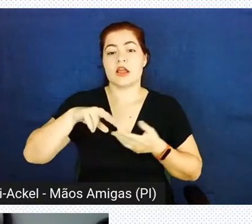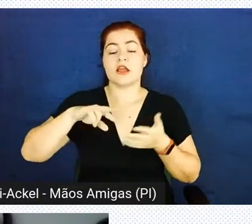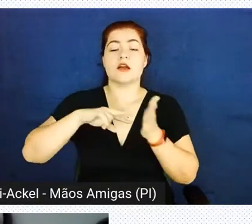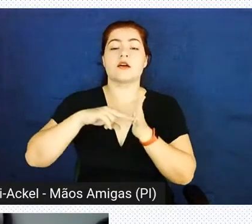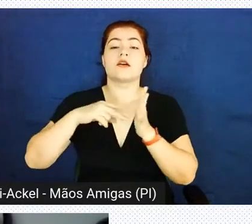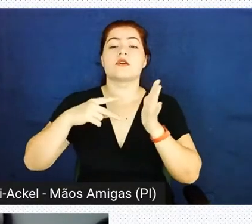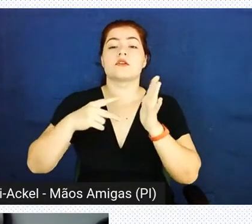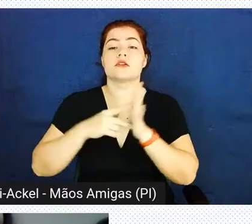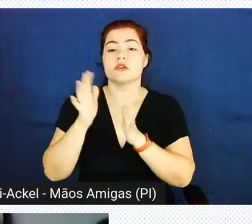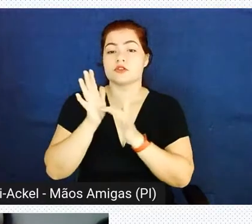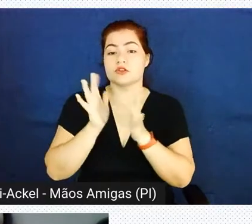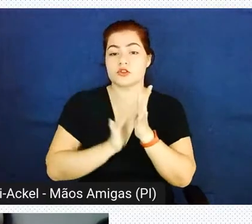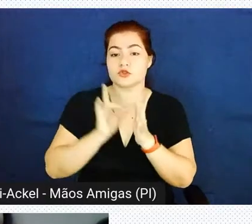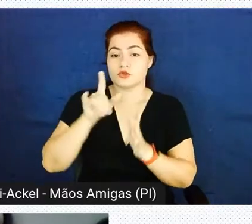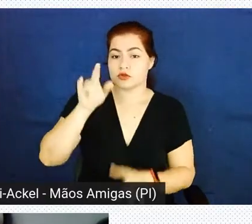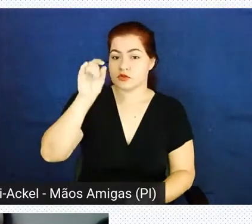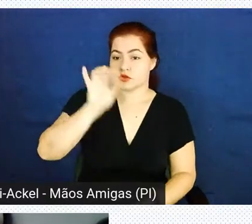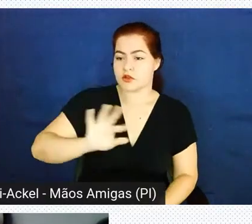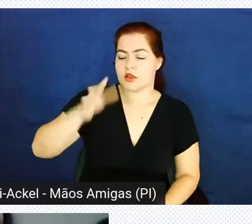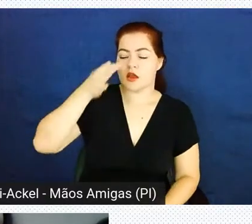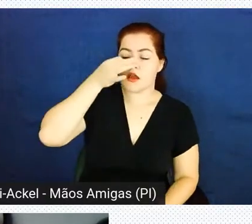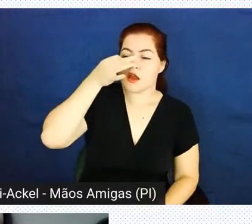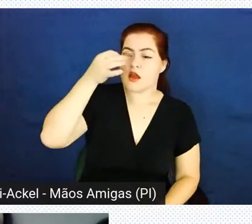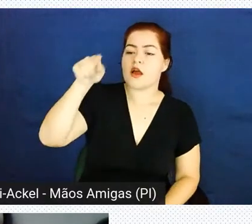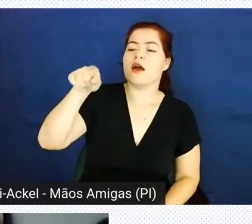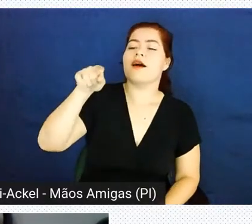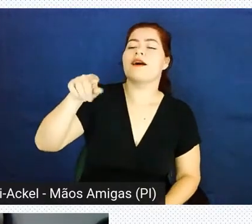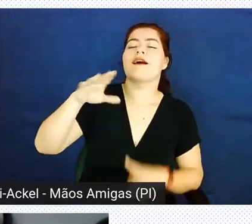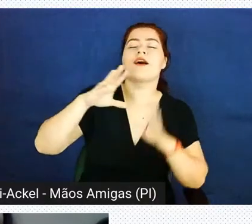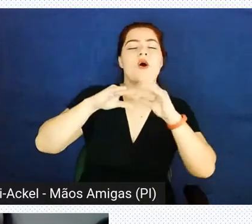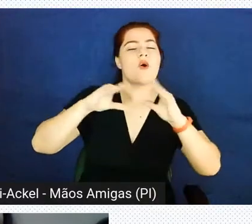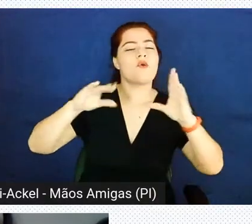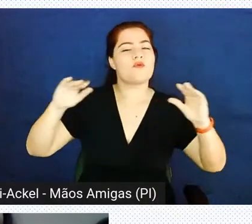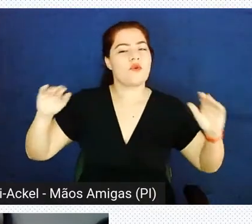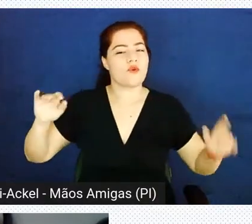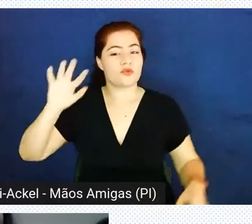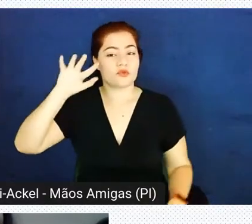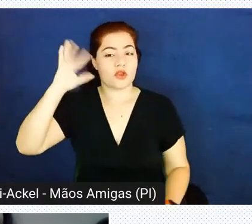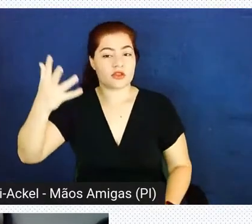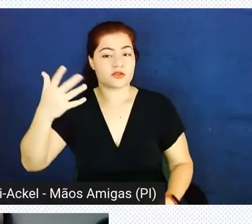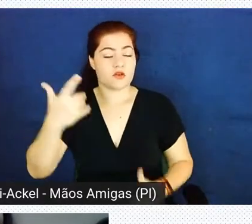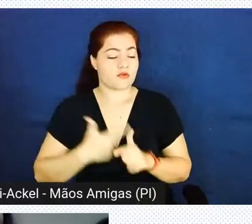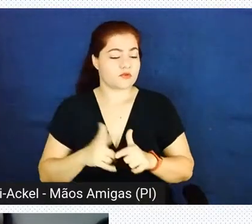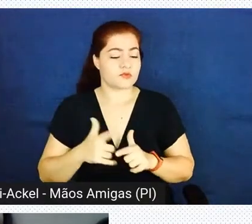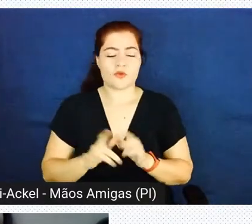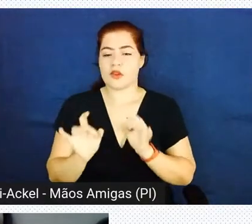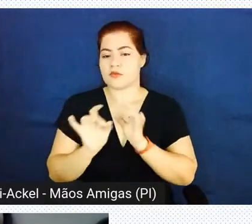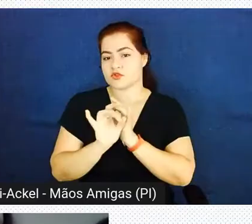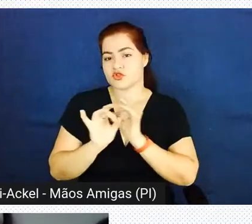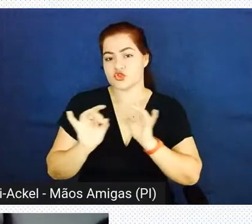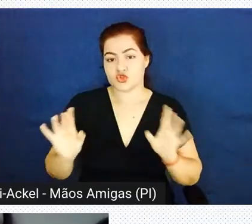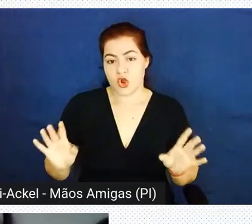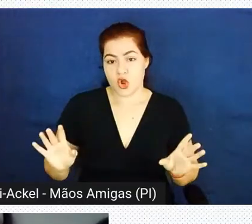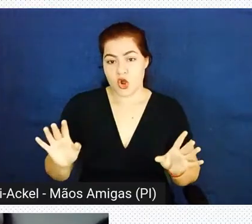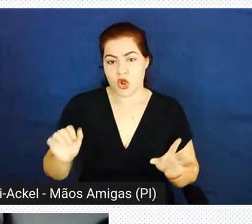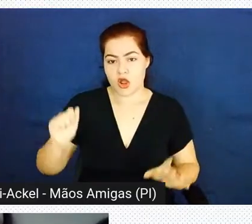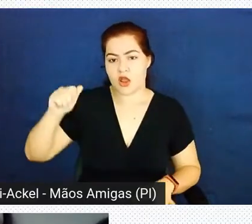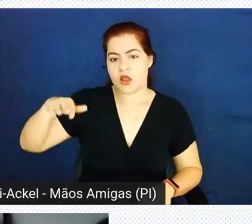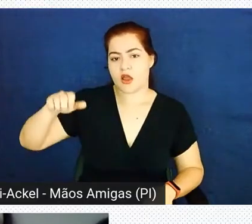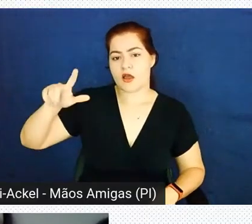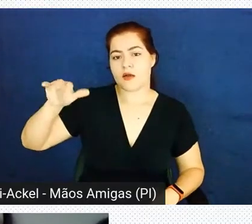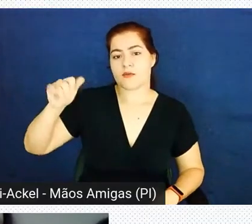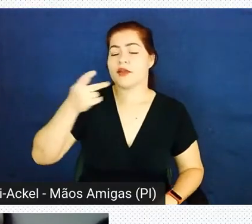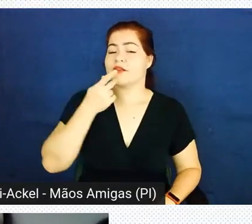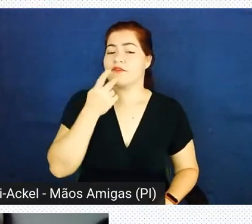do conforto, do solucionador dos problemas, mas não passava disso. E a Amélia diz: ainda hoje é mais